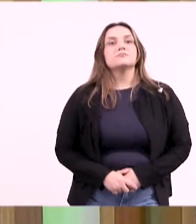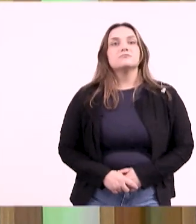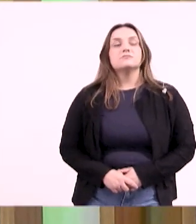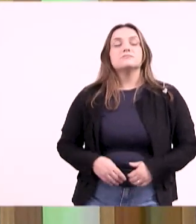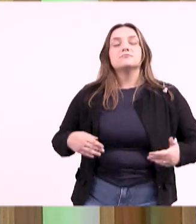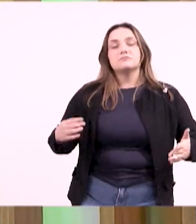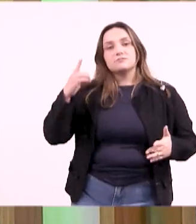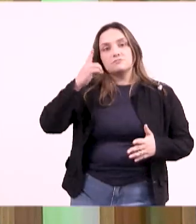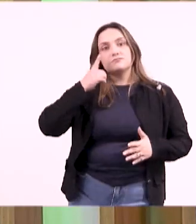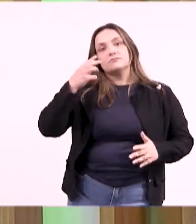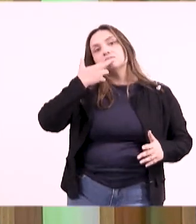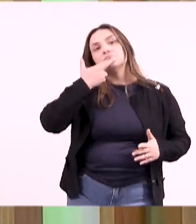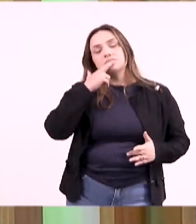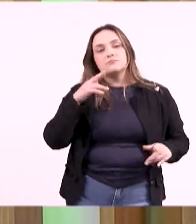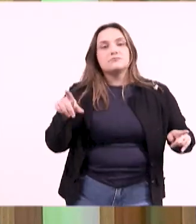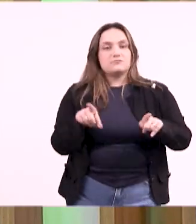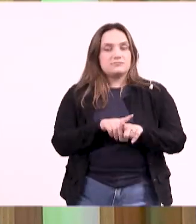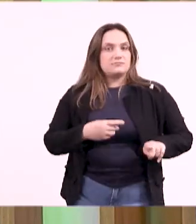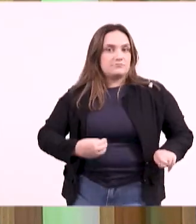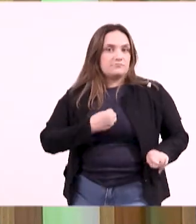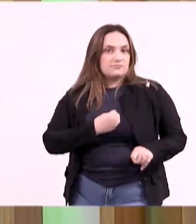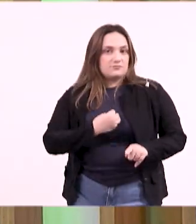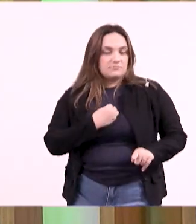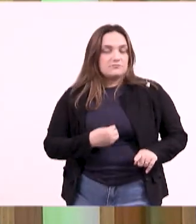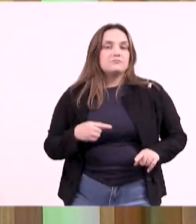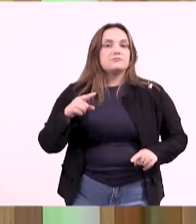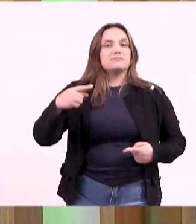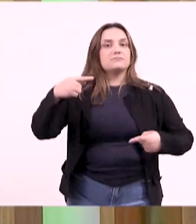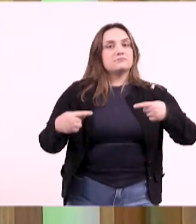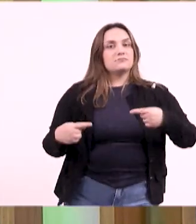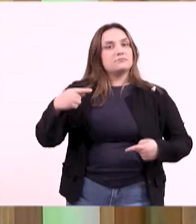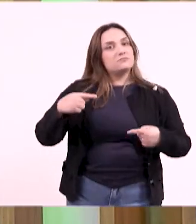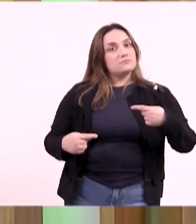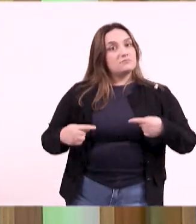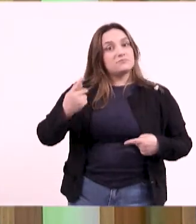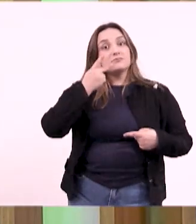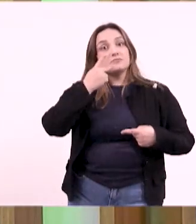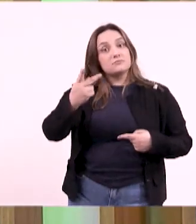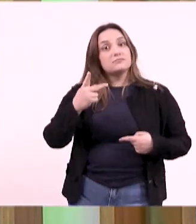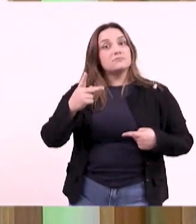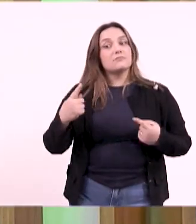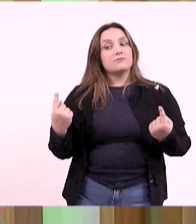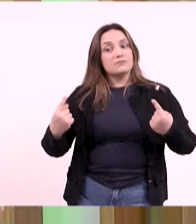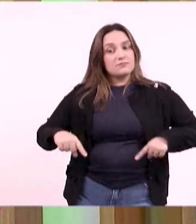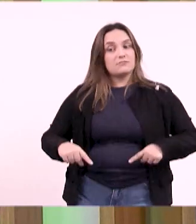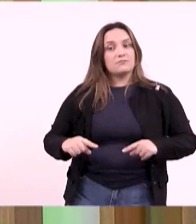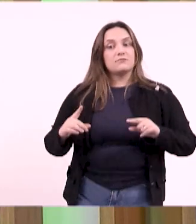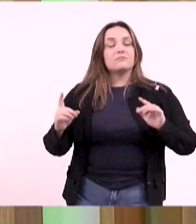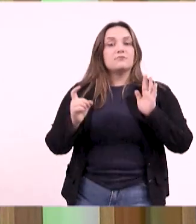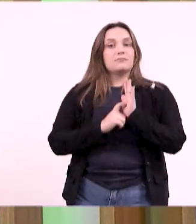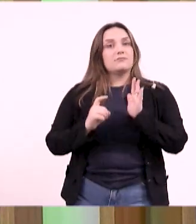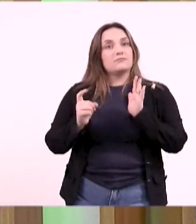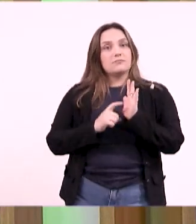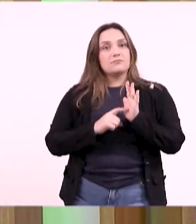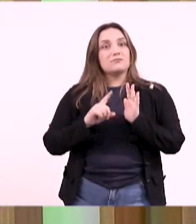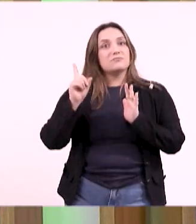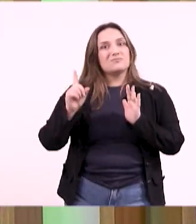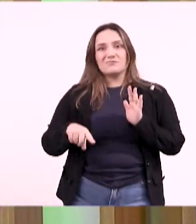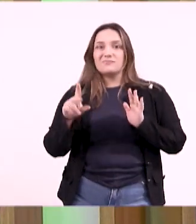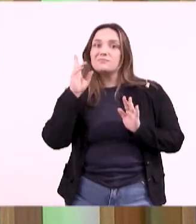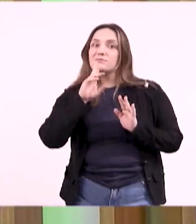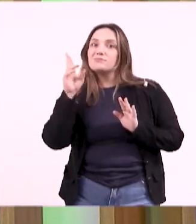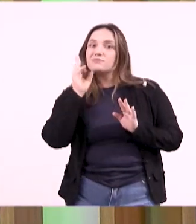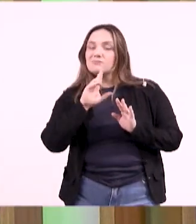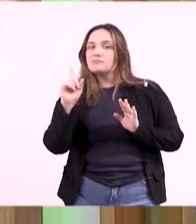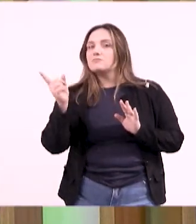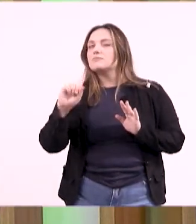O deputado Renato Câmara também participou desse debate, disse que o conflito em Douradina, por exemplo, não é espontâneo,